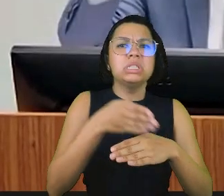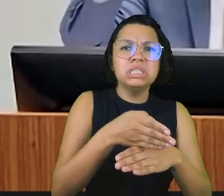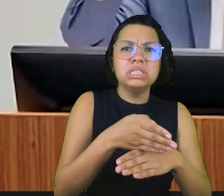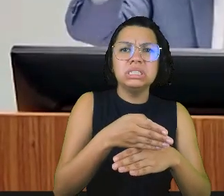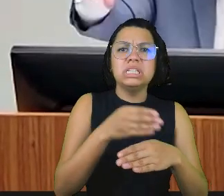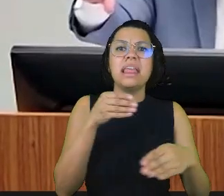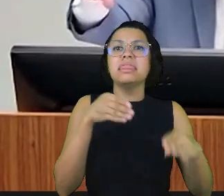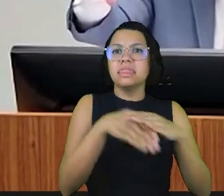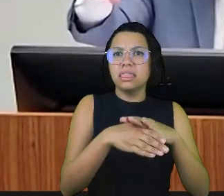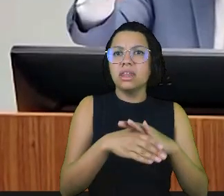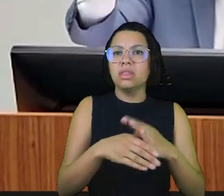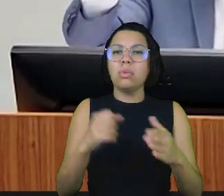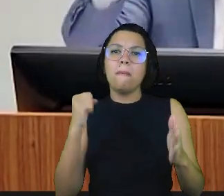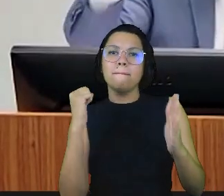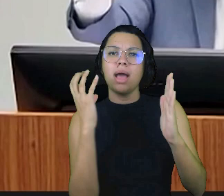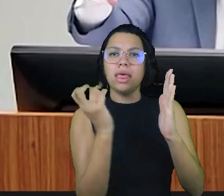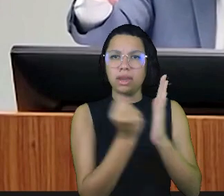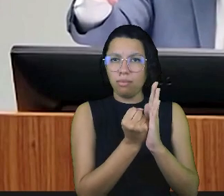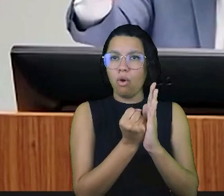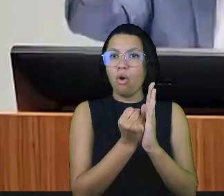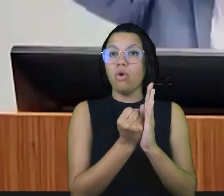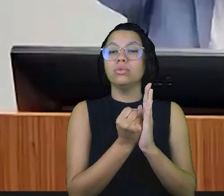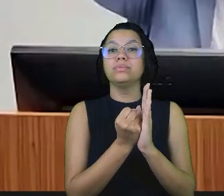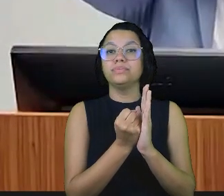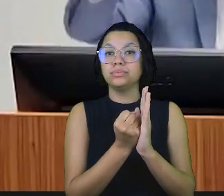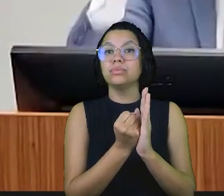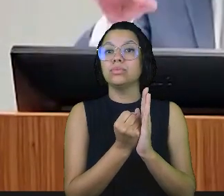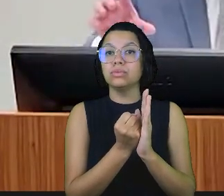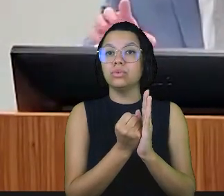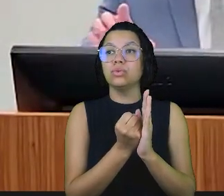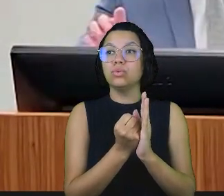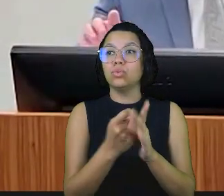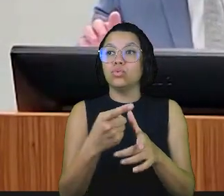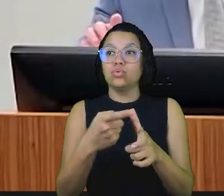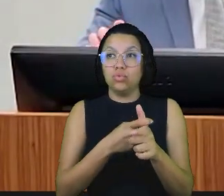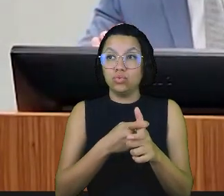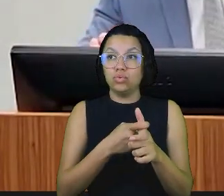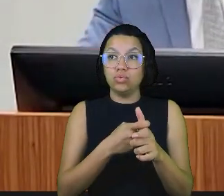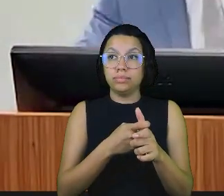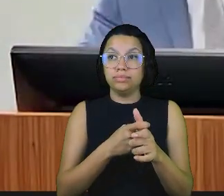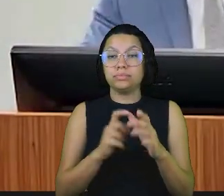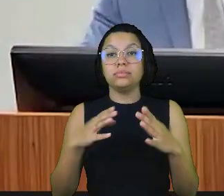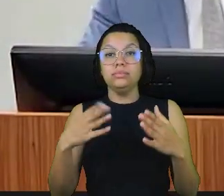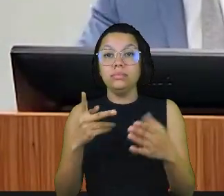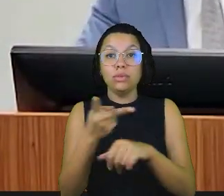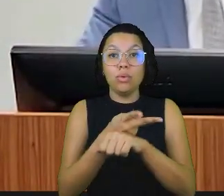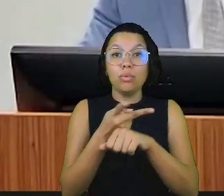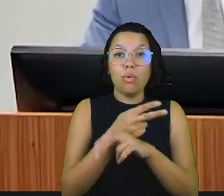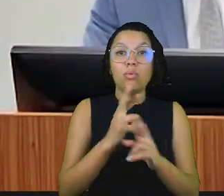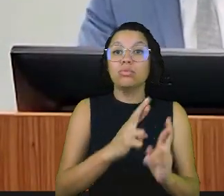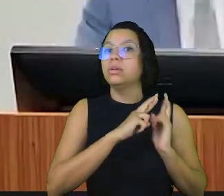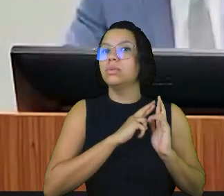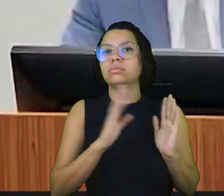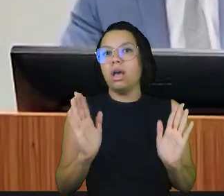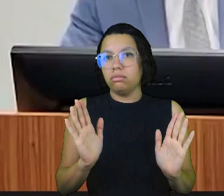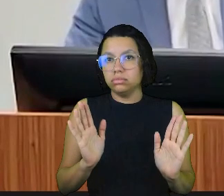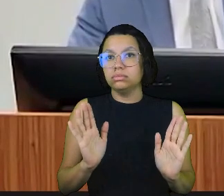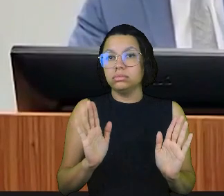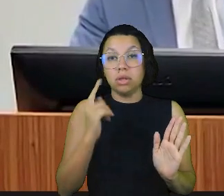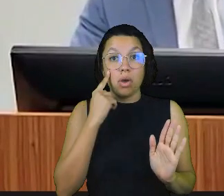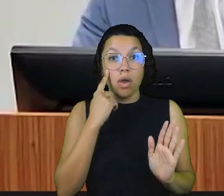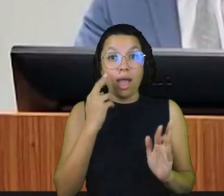passivo. Se eu não tenho patrimônio no sujeito passivo devedor, eu busco patrimônio no sujeito passivo responsável. Então, vejam,